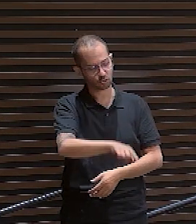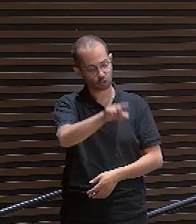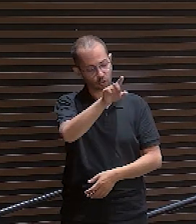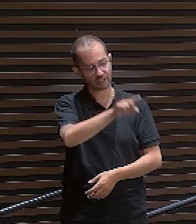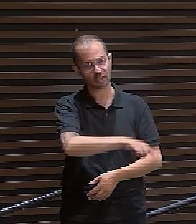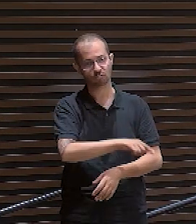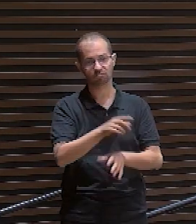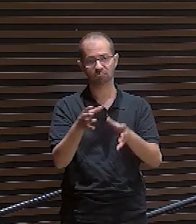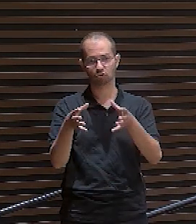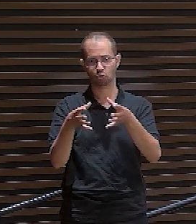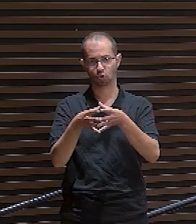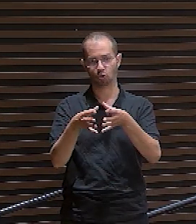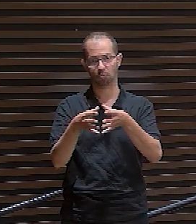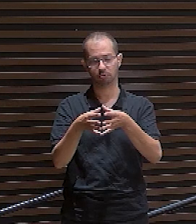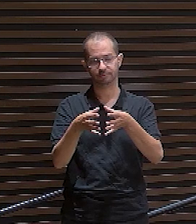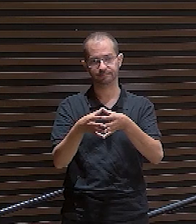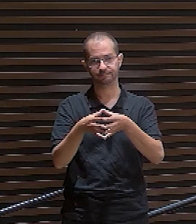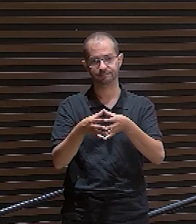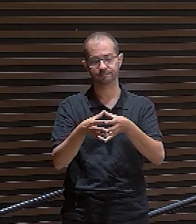do grupo.